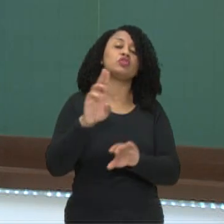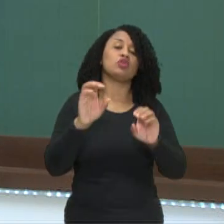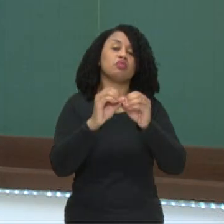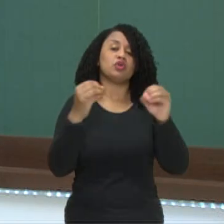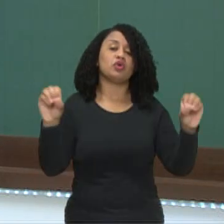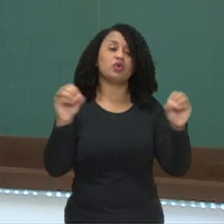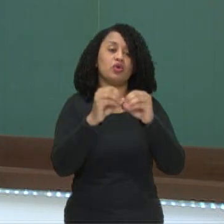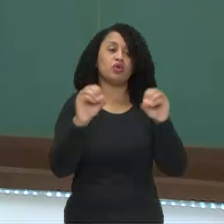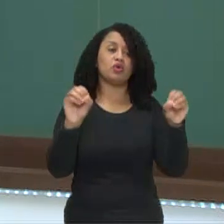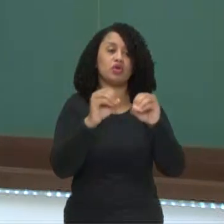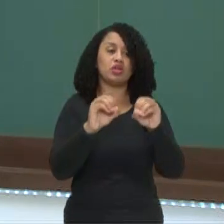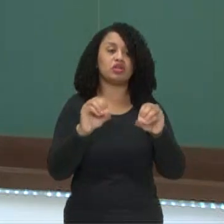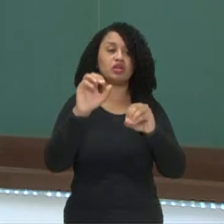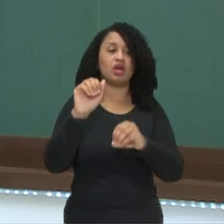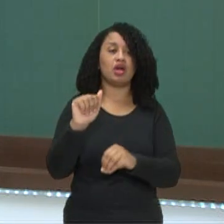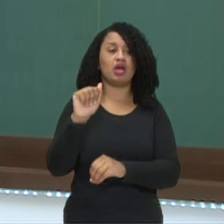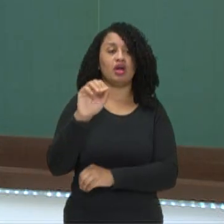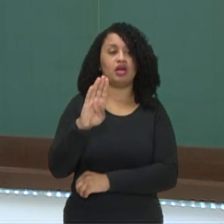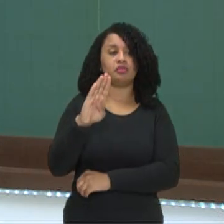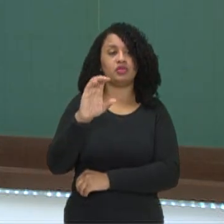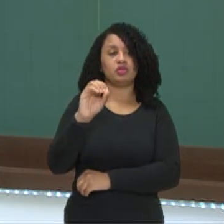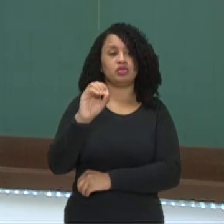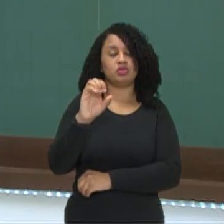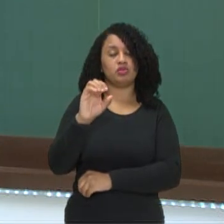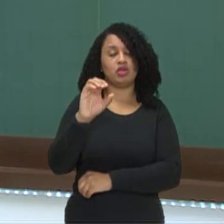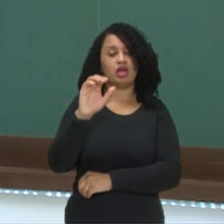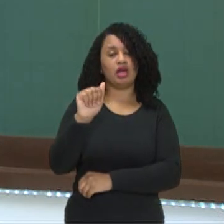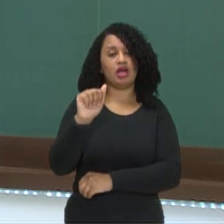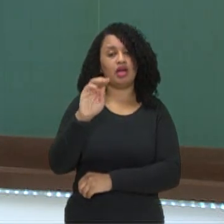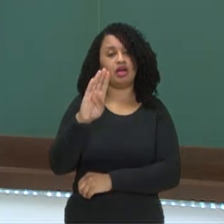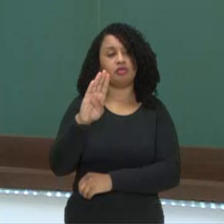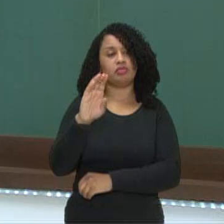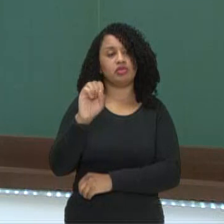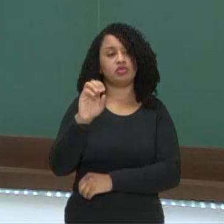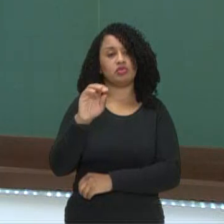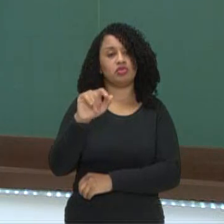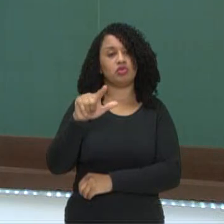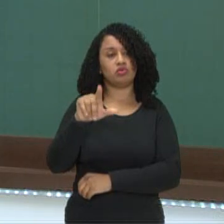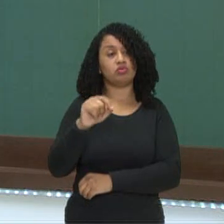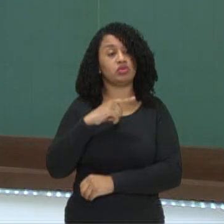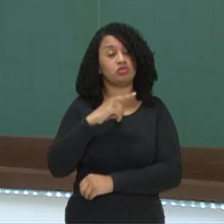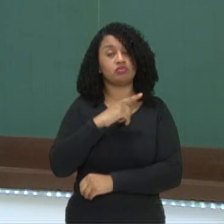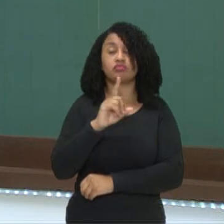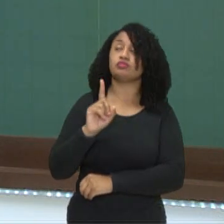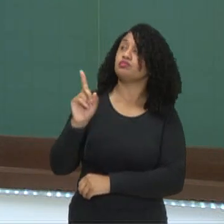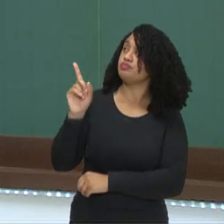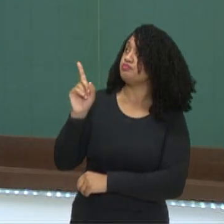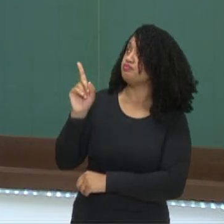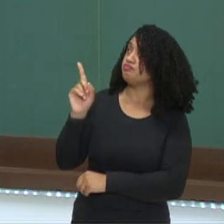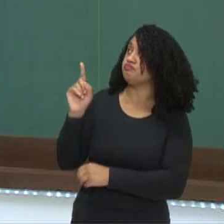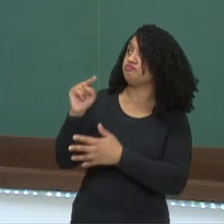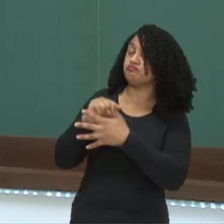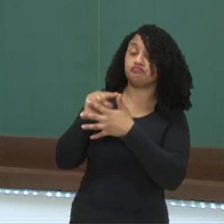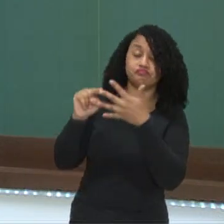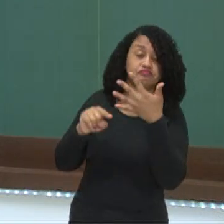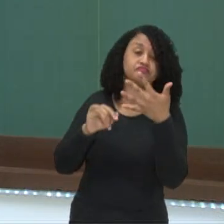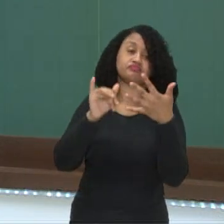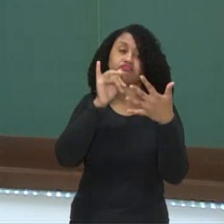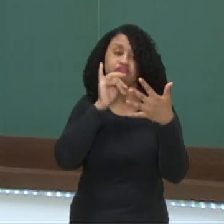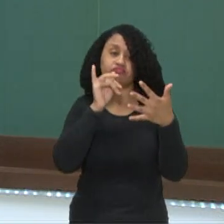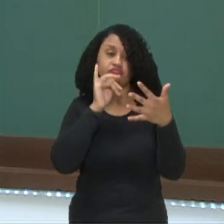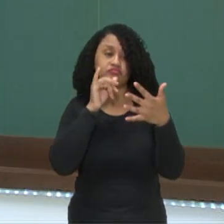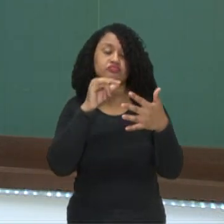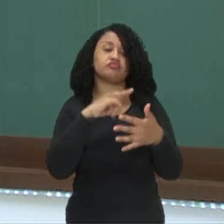oração absoluta. É uma única oração. É o que temos aqui. em cada situação desses exemplos,